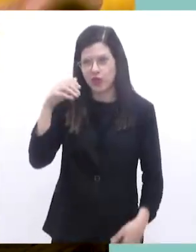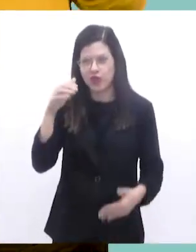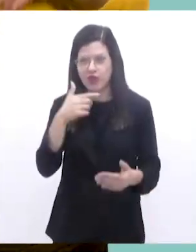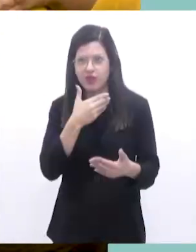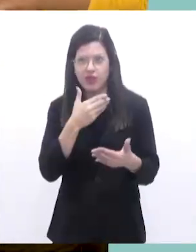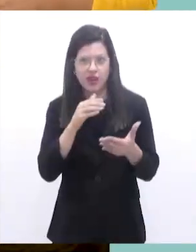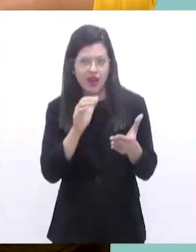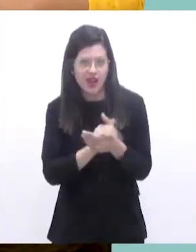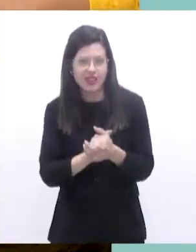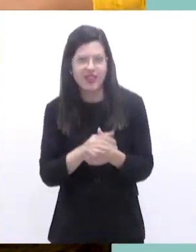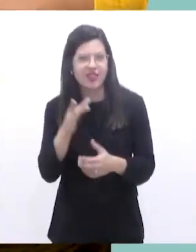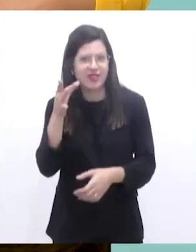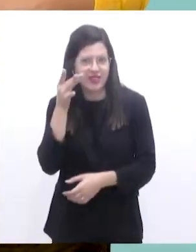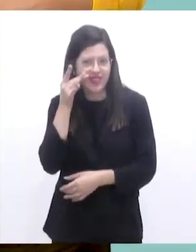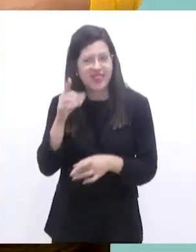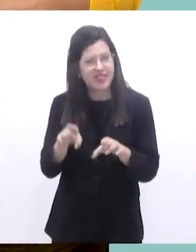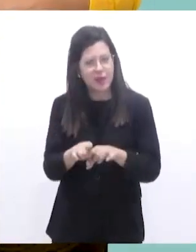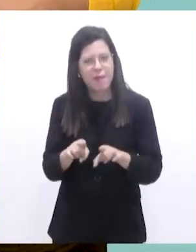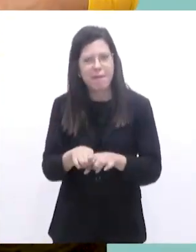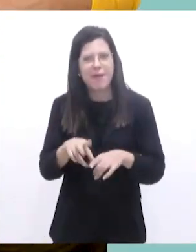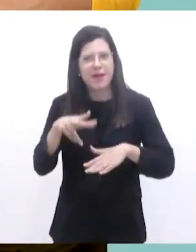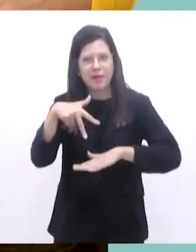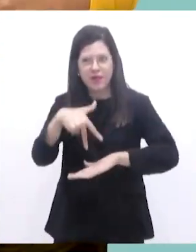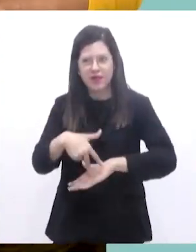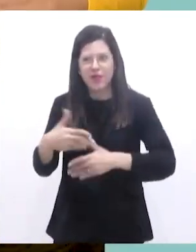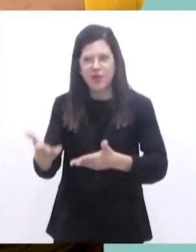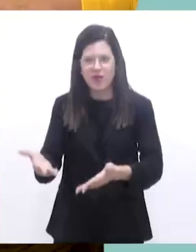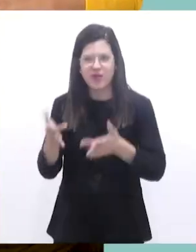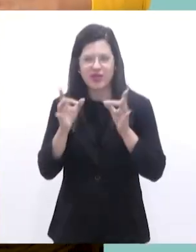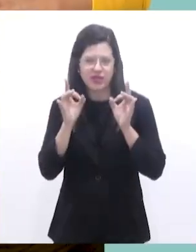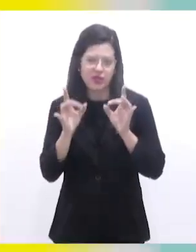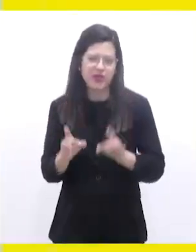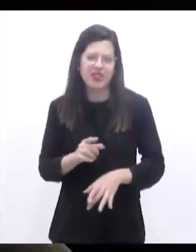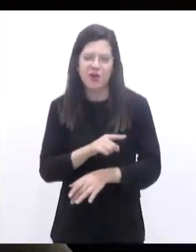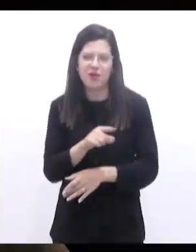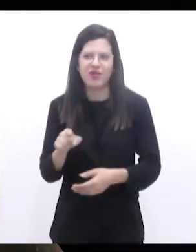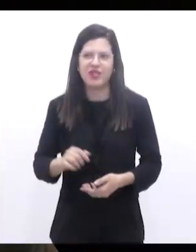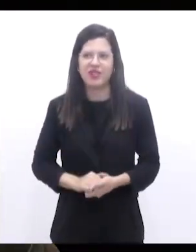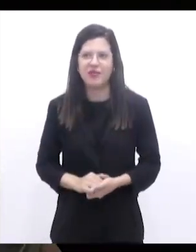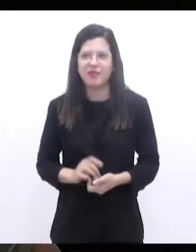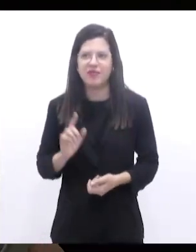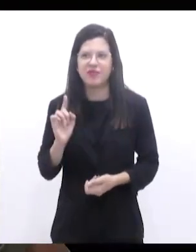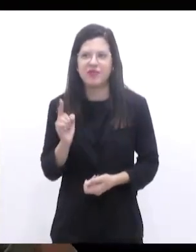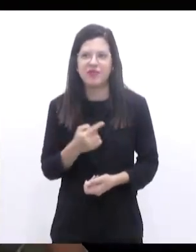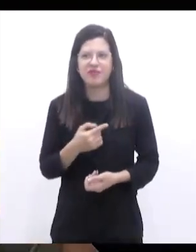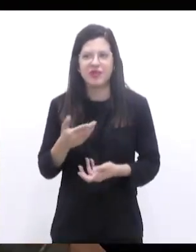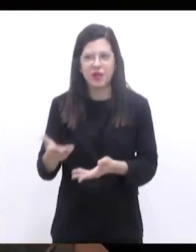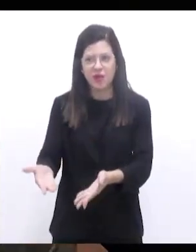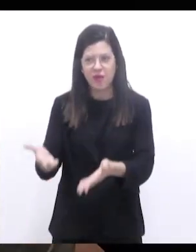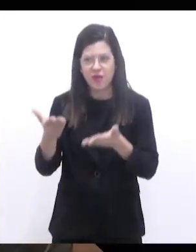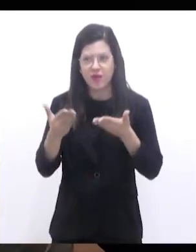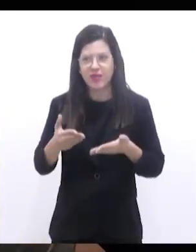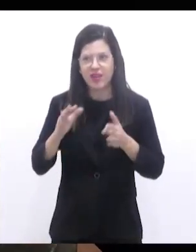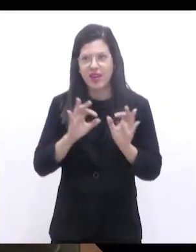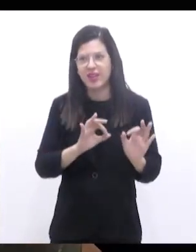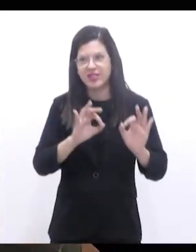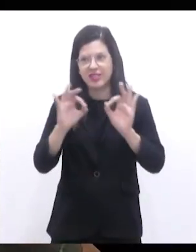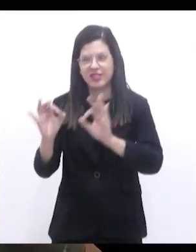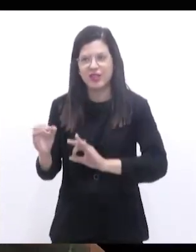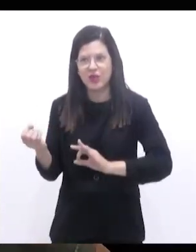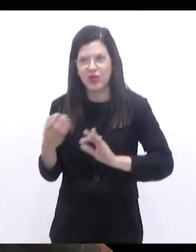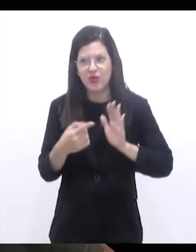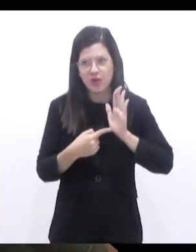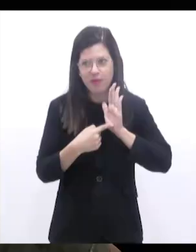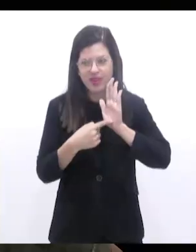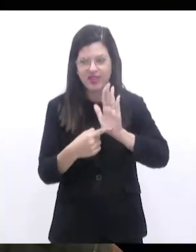vida real e também nos palcos, deixaram um convite especial para vocês. Nós estamos aqui para convidar vocês para assistir um novo espetáculo